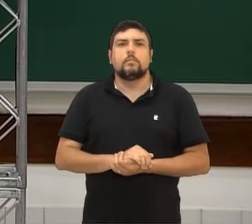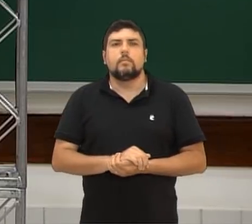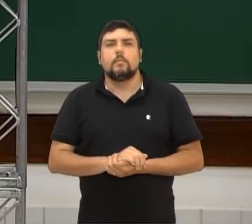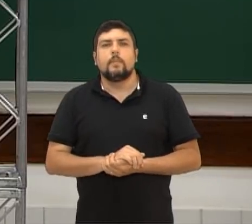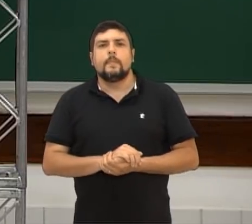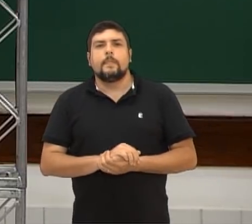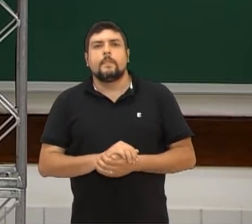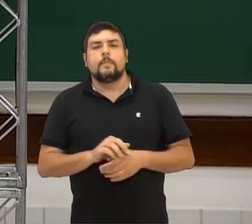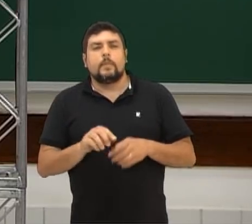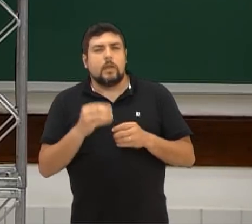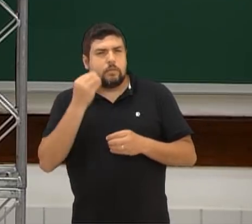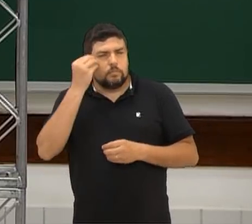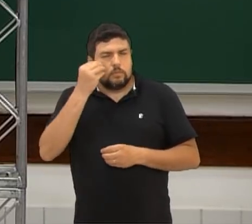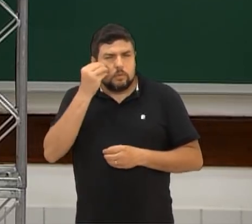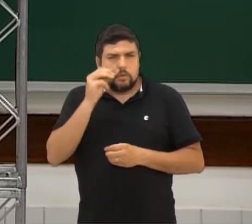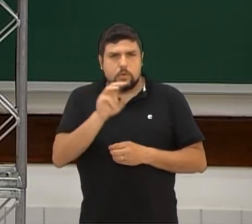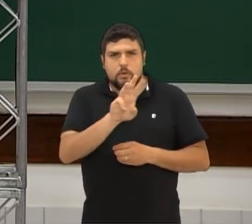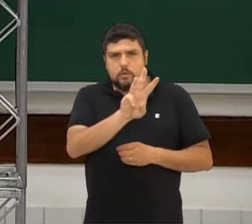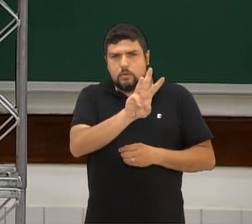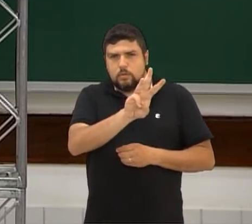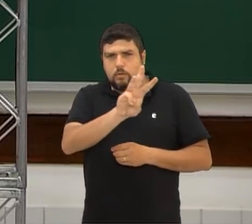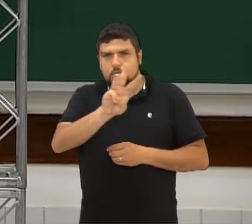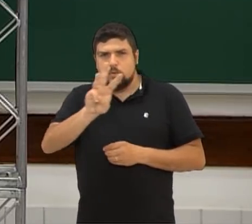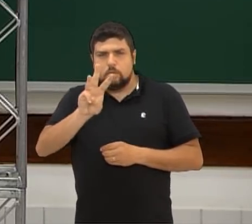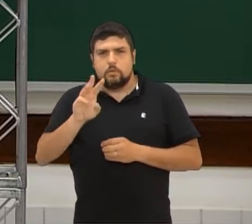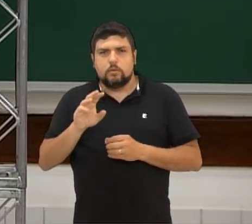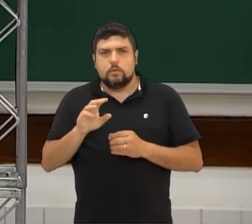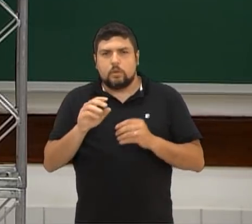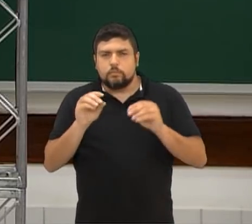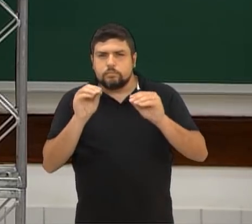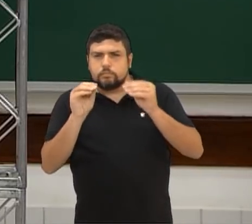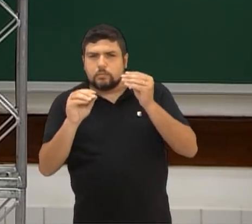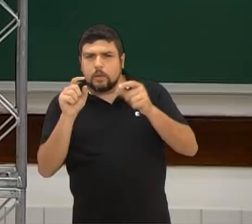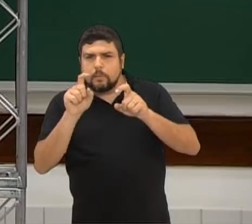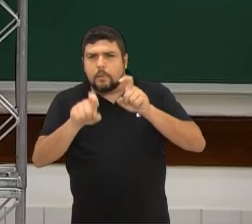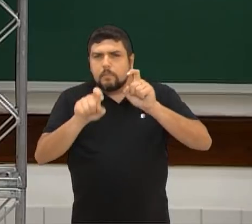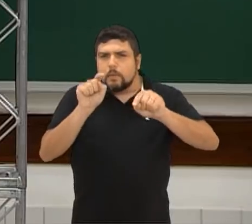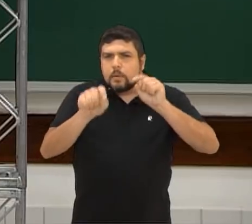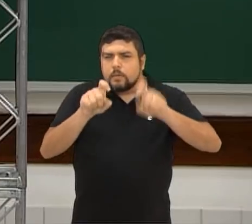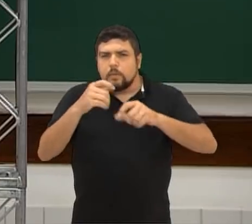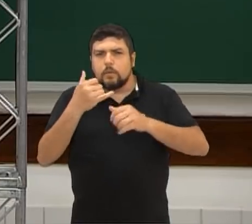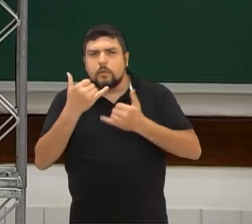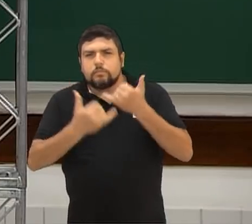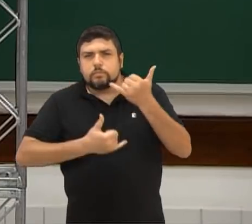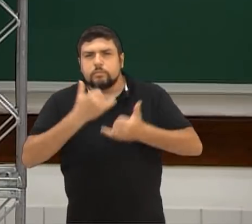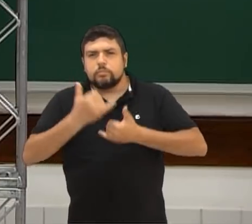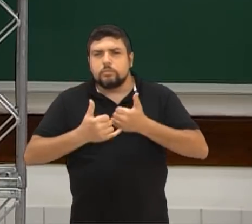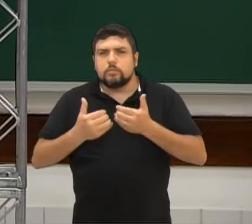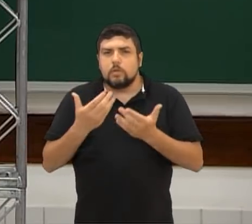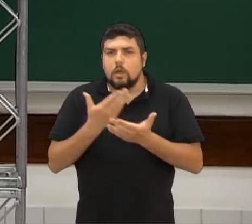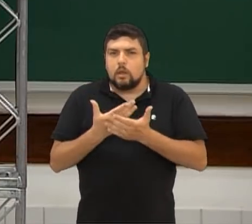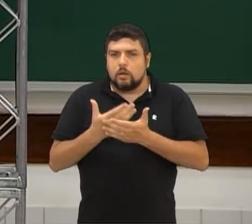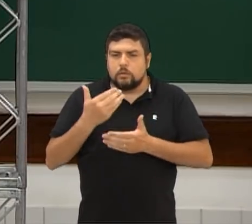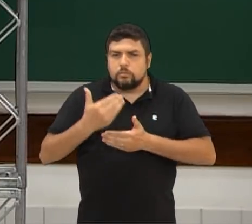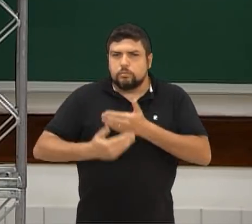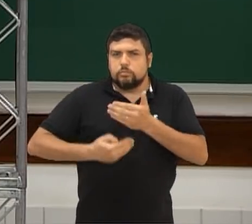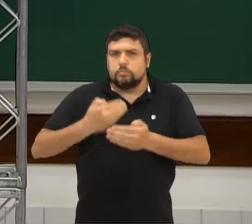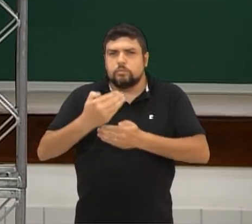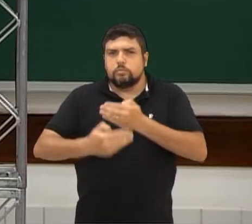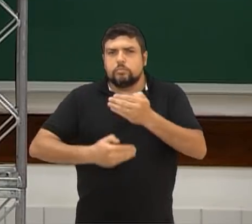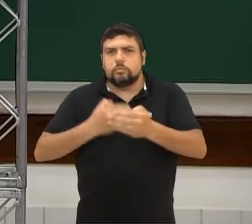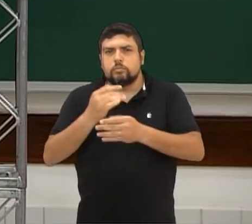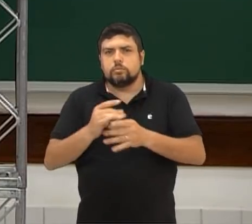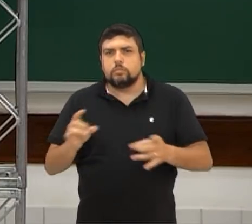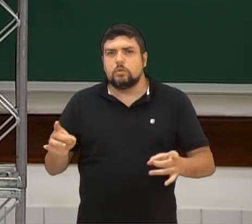ou baixar a ferramenta para que nas próximas aulas aí a gente utilize ele e você tenha um conhecimento maior